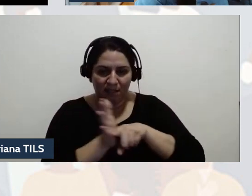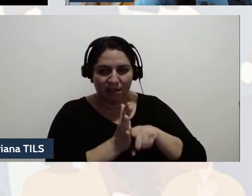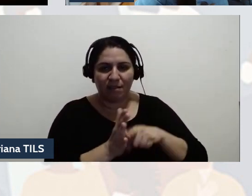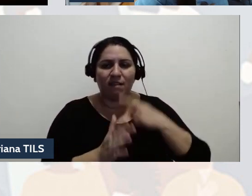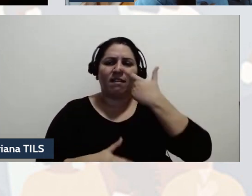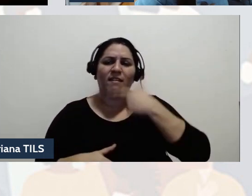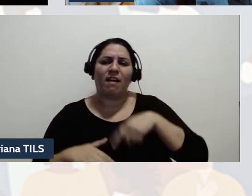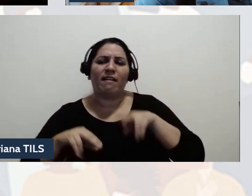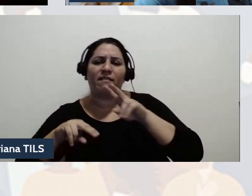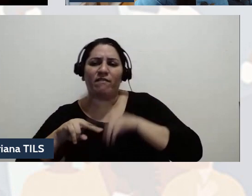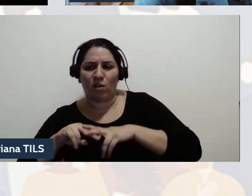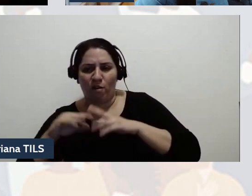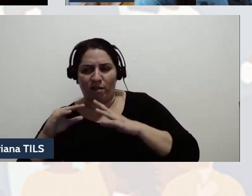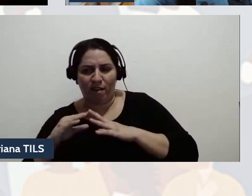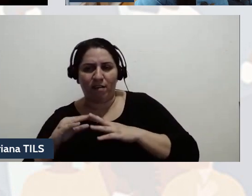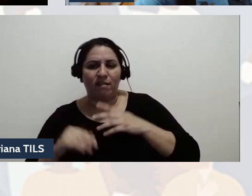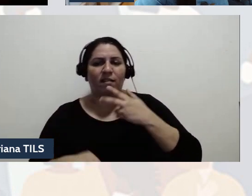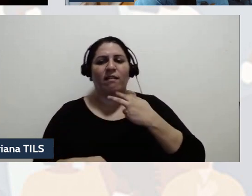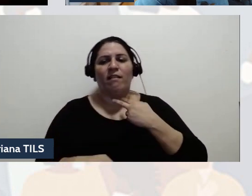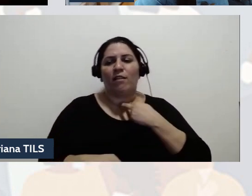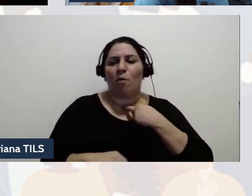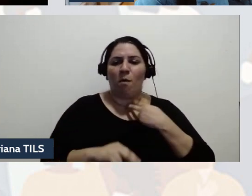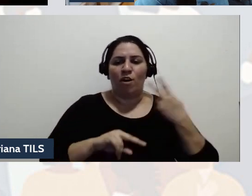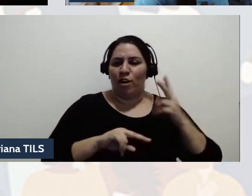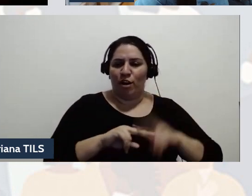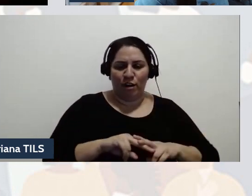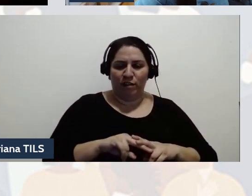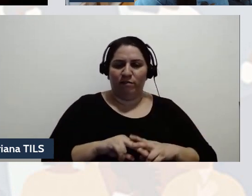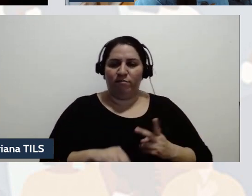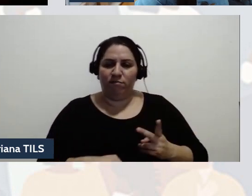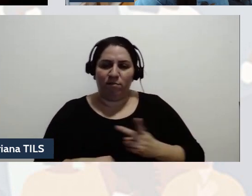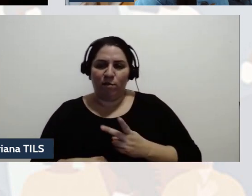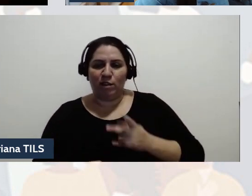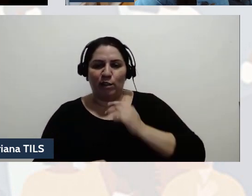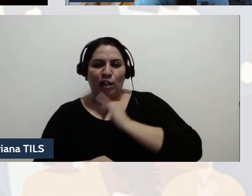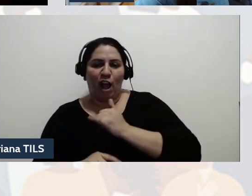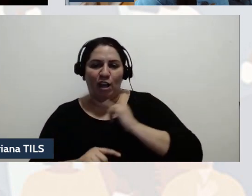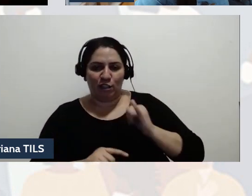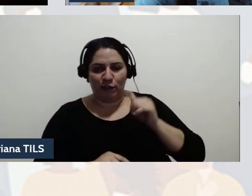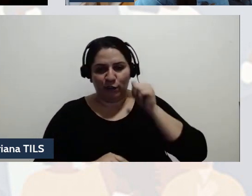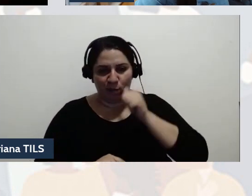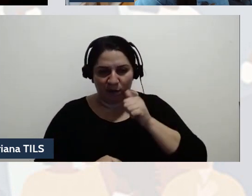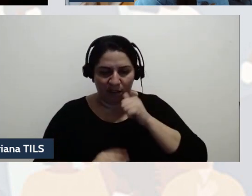quem não pôde ficar, narrativa sobre o trabalho de mulheres na pandemia. Então,